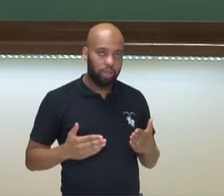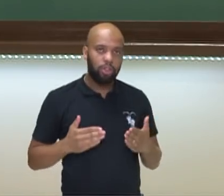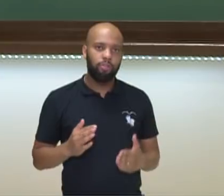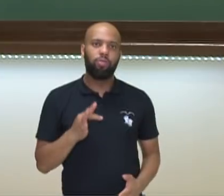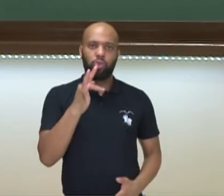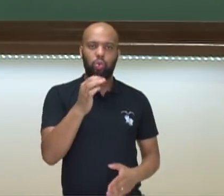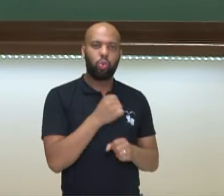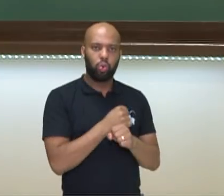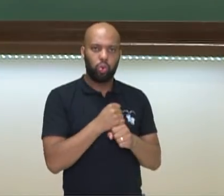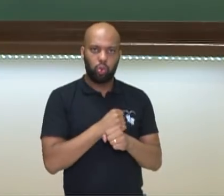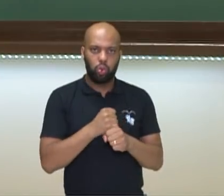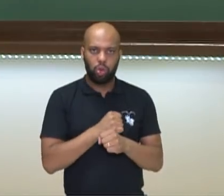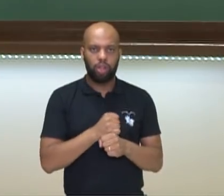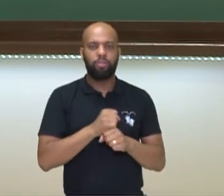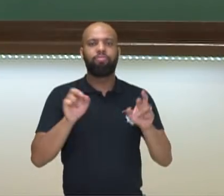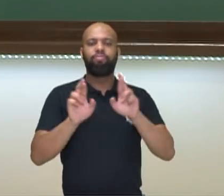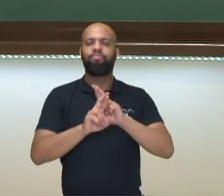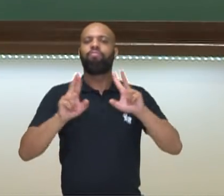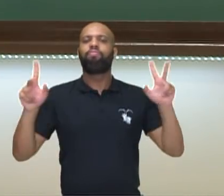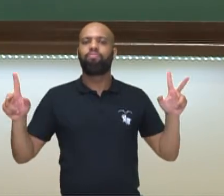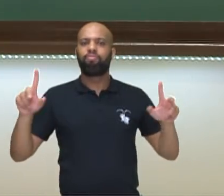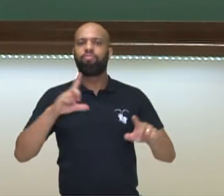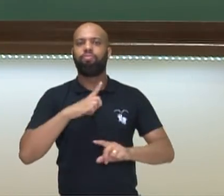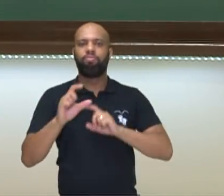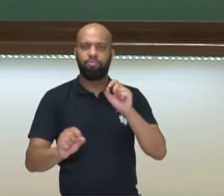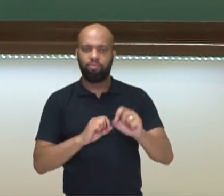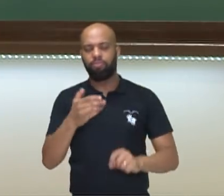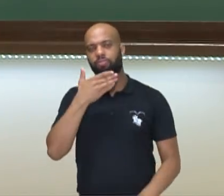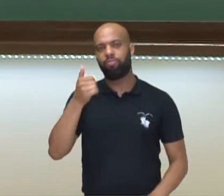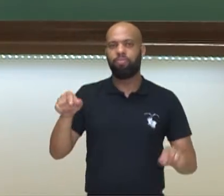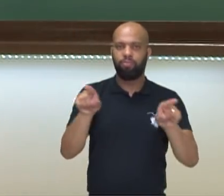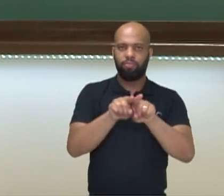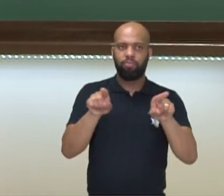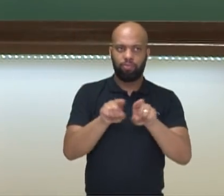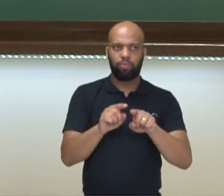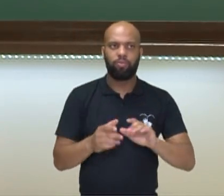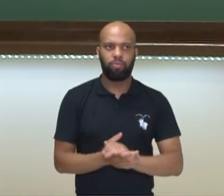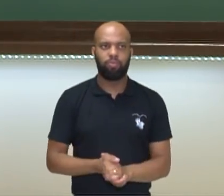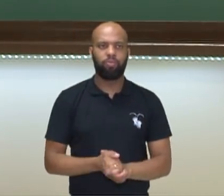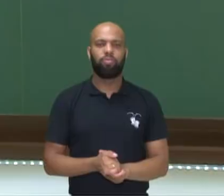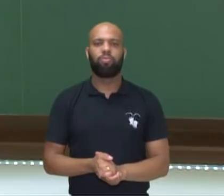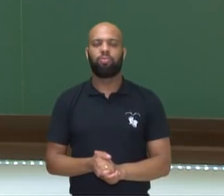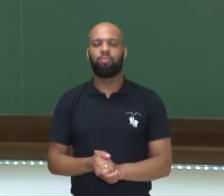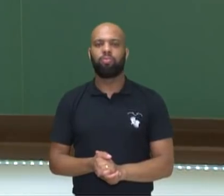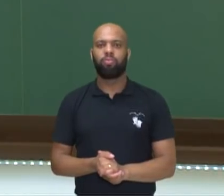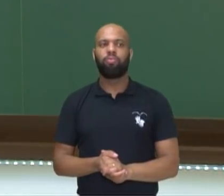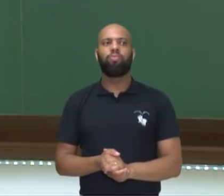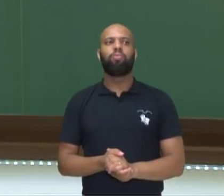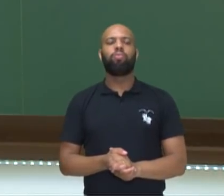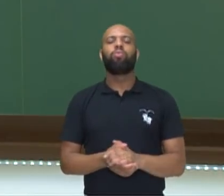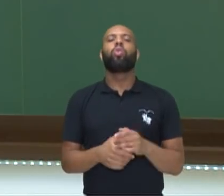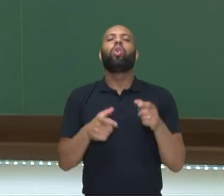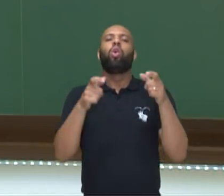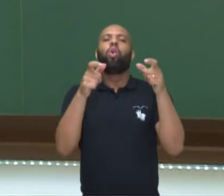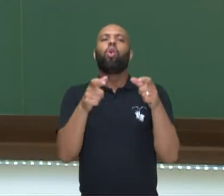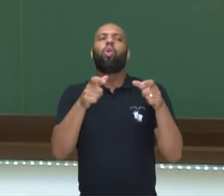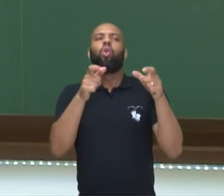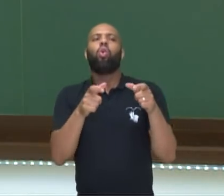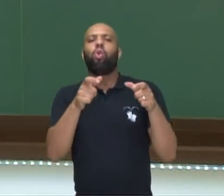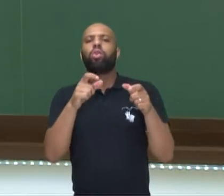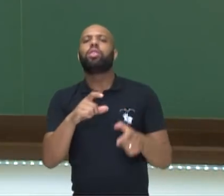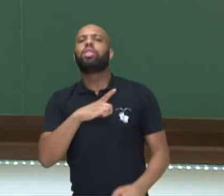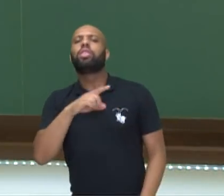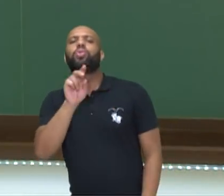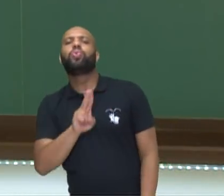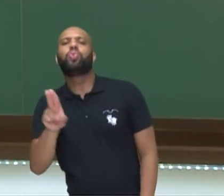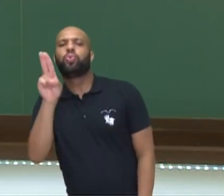certeza, será muito diferente, muito mais aprimorado, ok? Então, aonde que a gente já encontra o